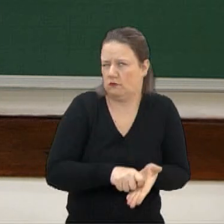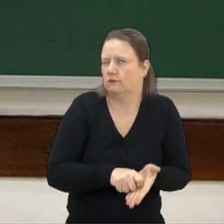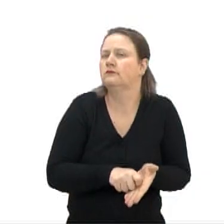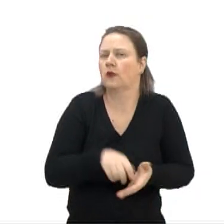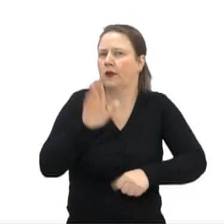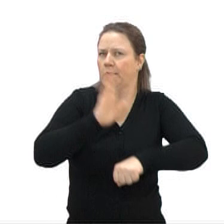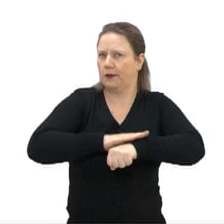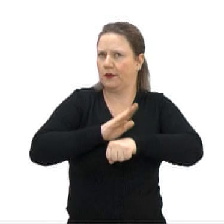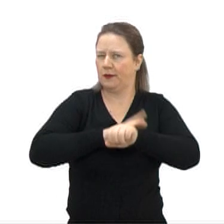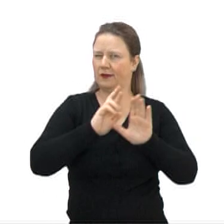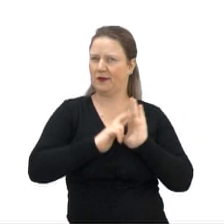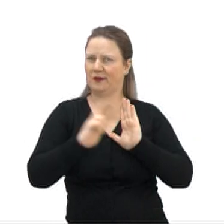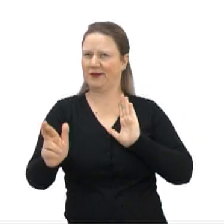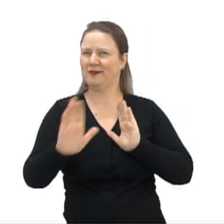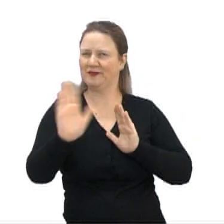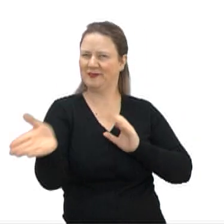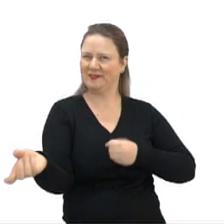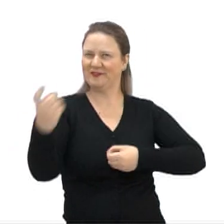eu volto.